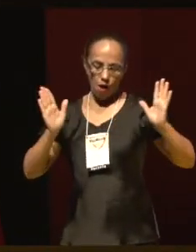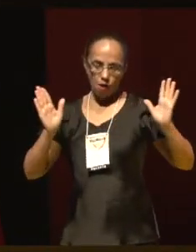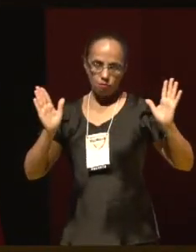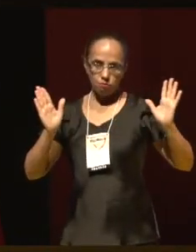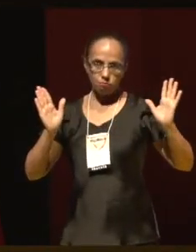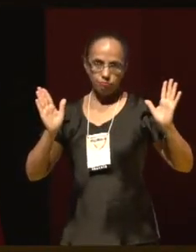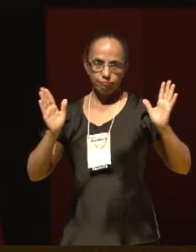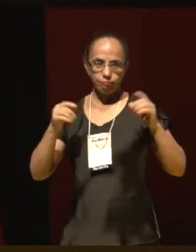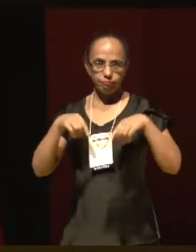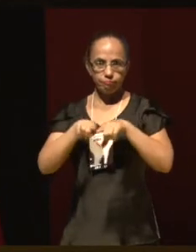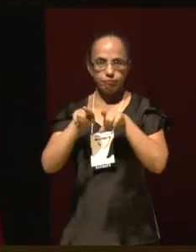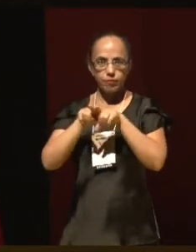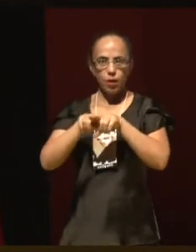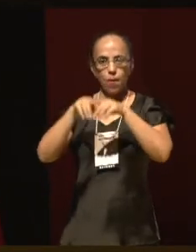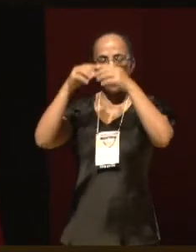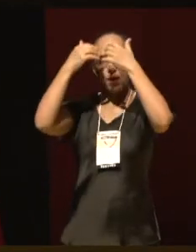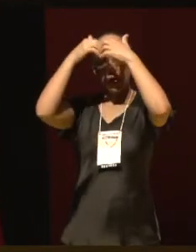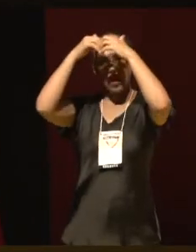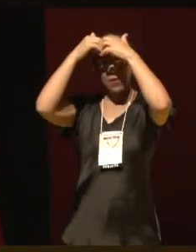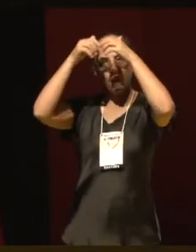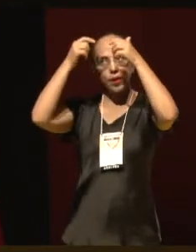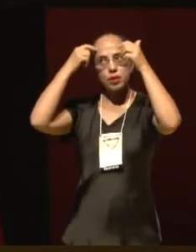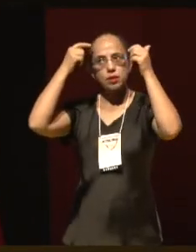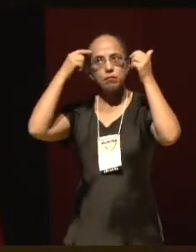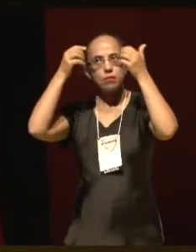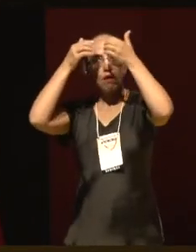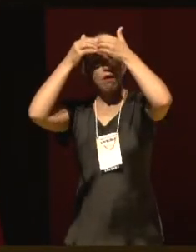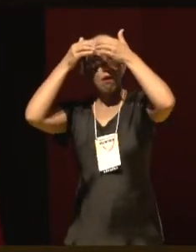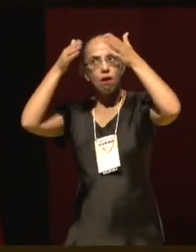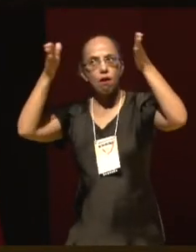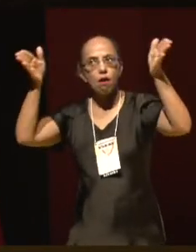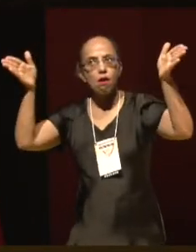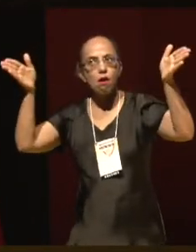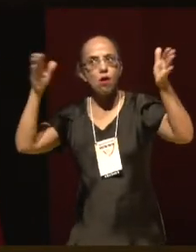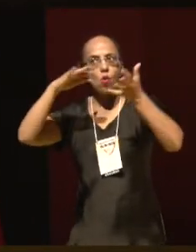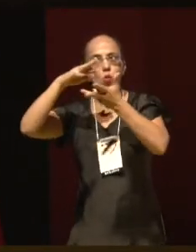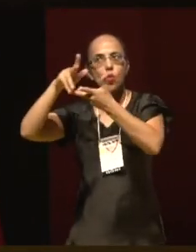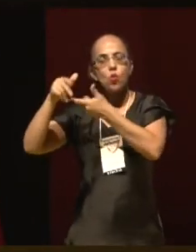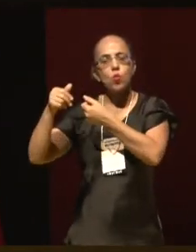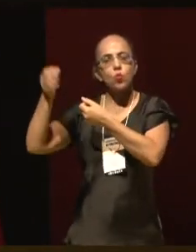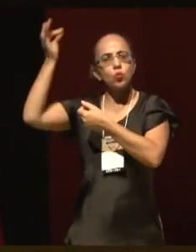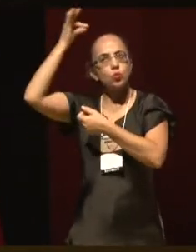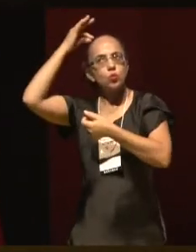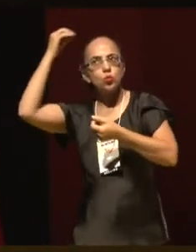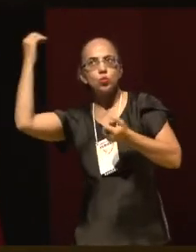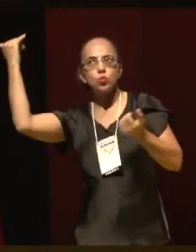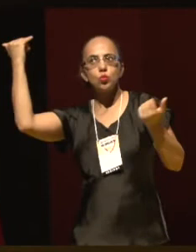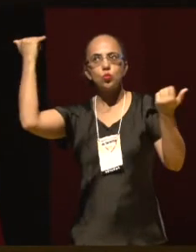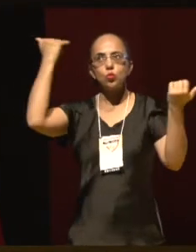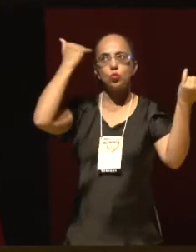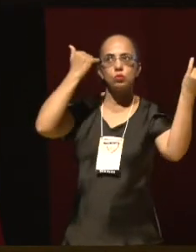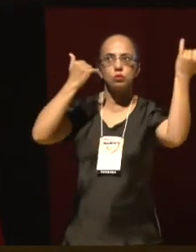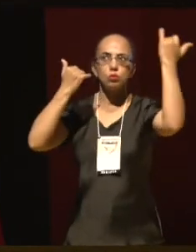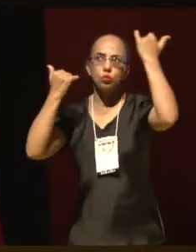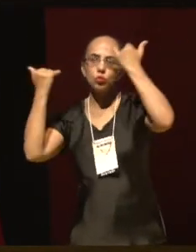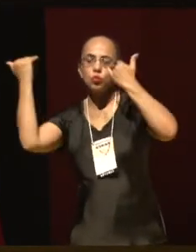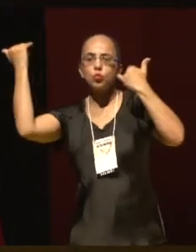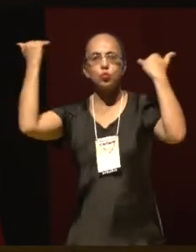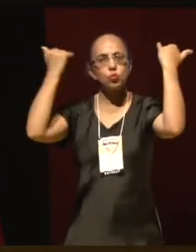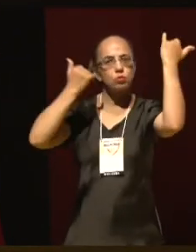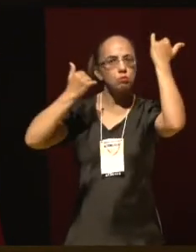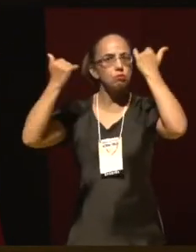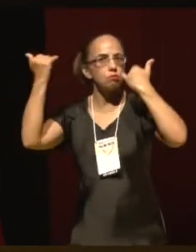as irradiações do mundo espiritual começam a filtrar até nosso corpo físico